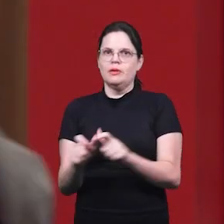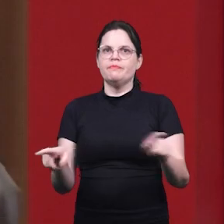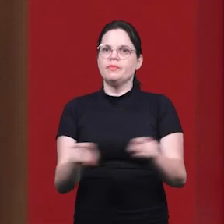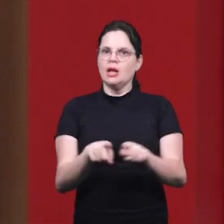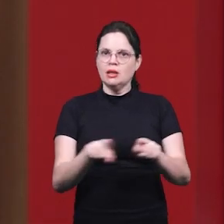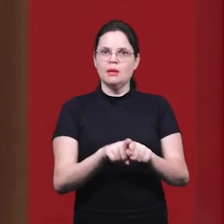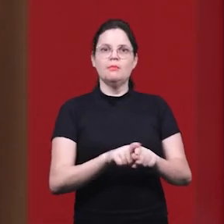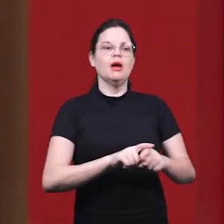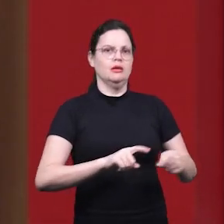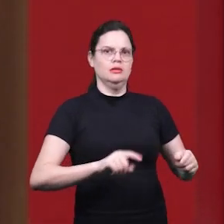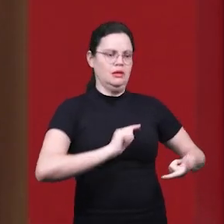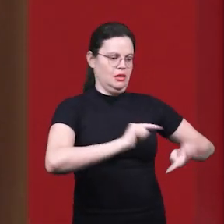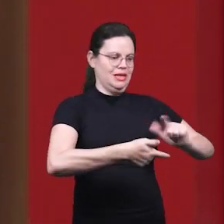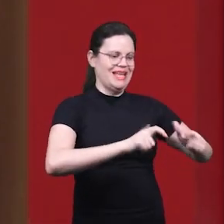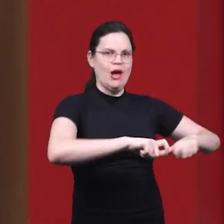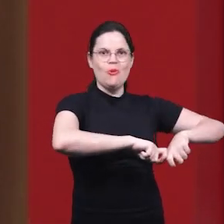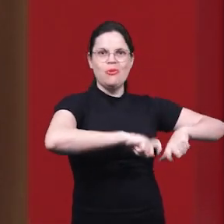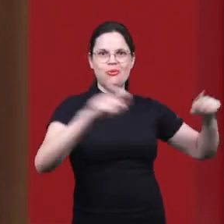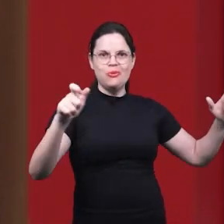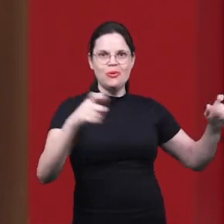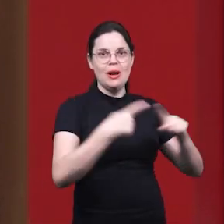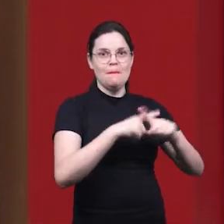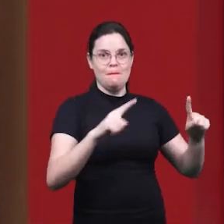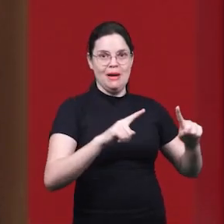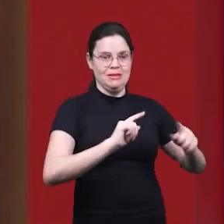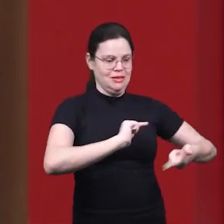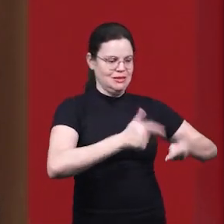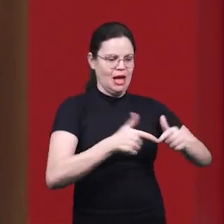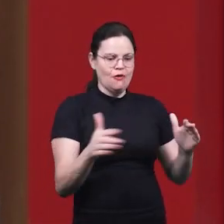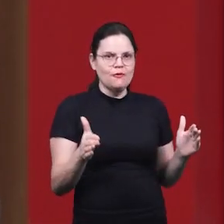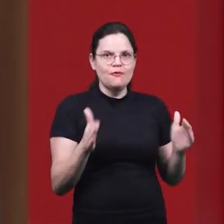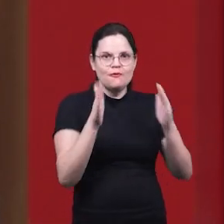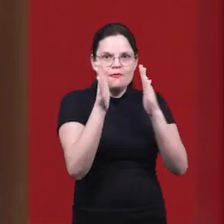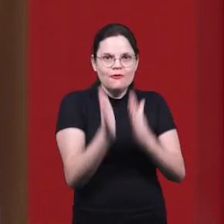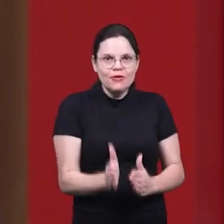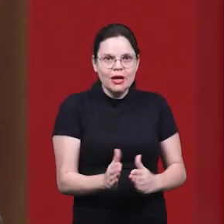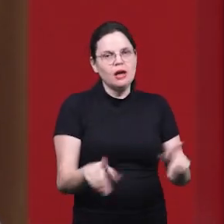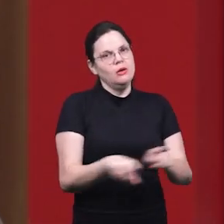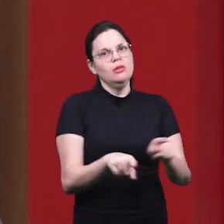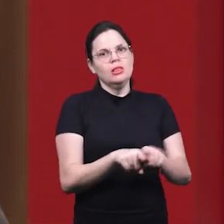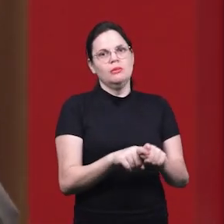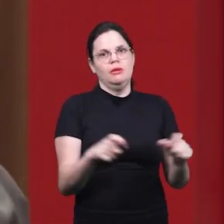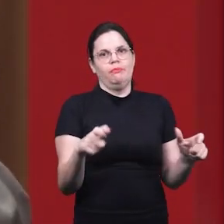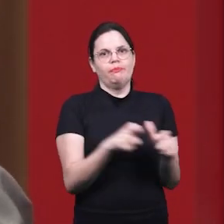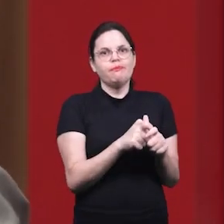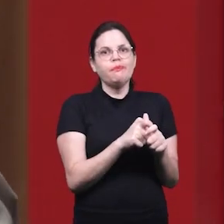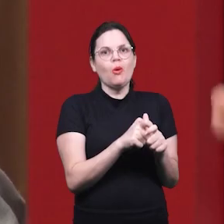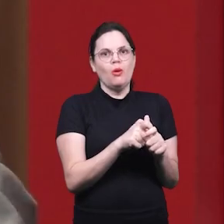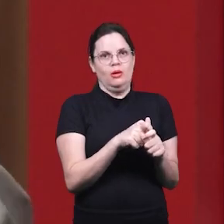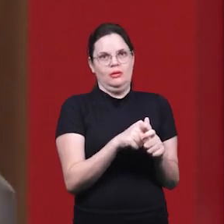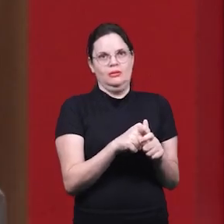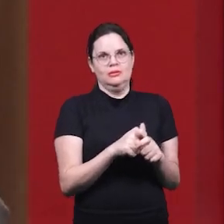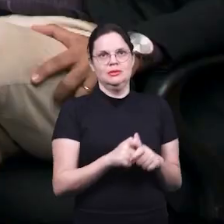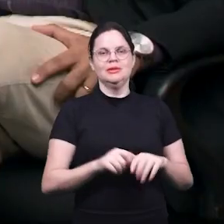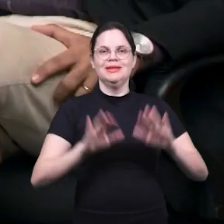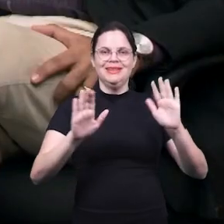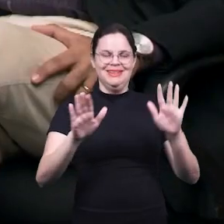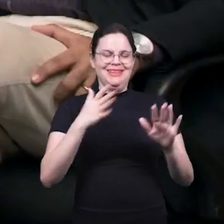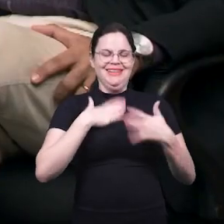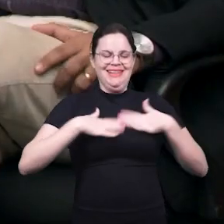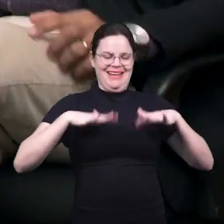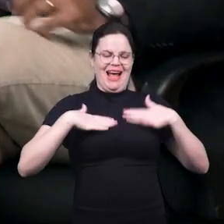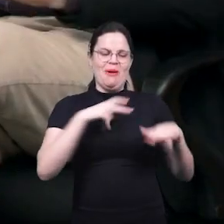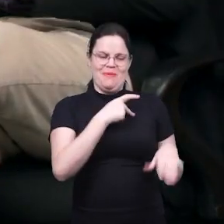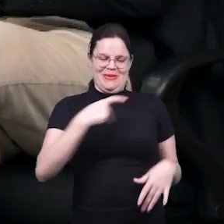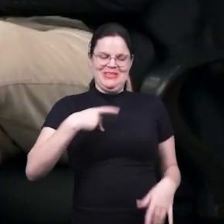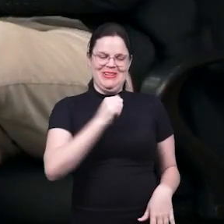muito grande, mas o Israel pequeno também, o Israel fiel também é pequeno. Tá certo? Pastor Antônio Carlos,